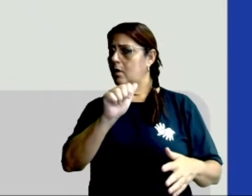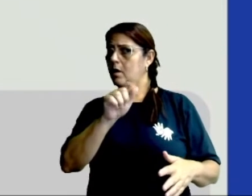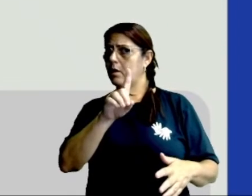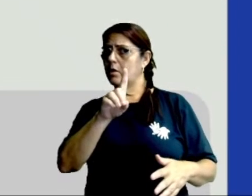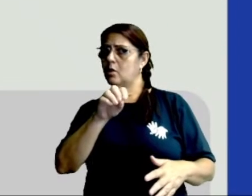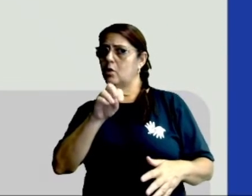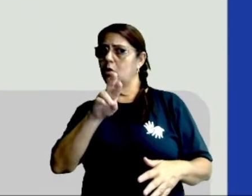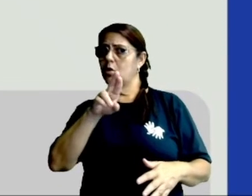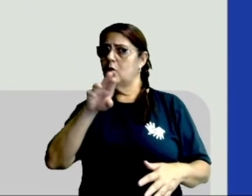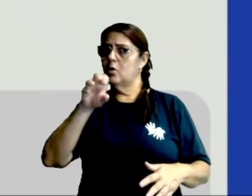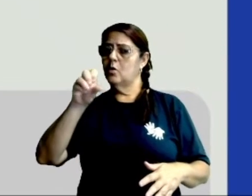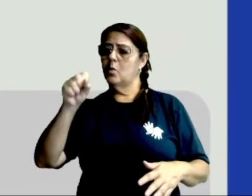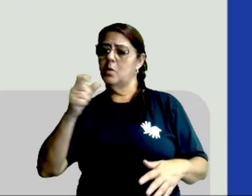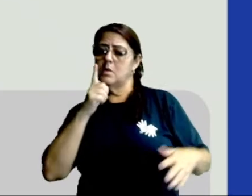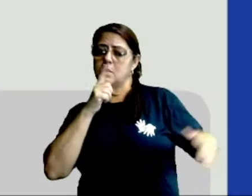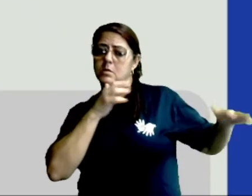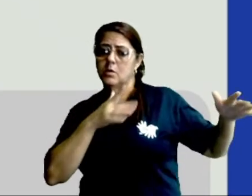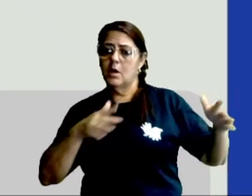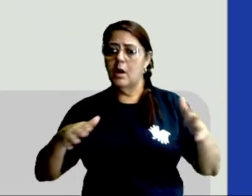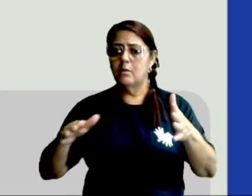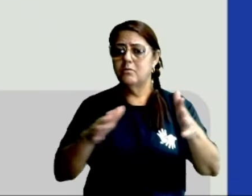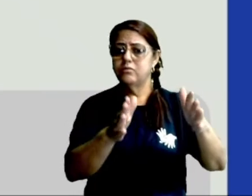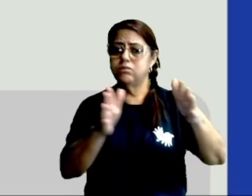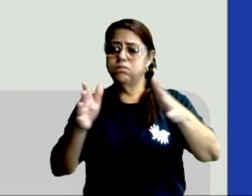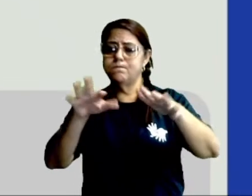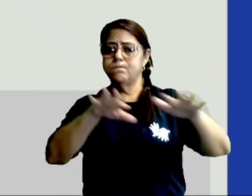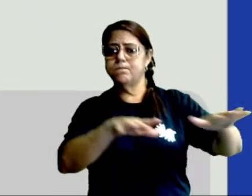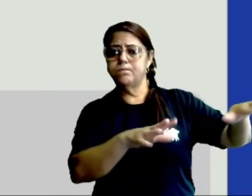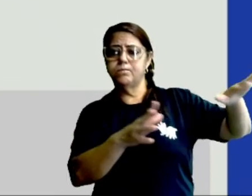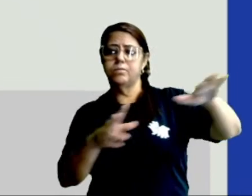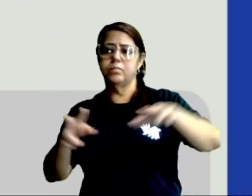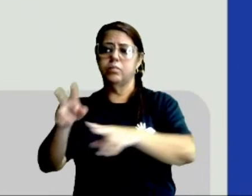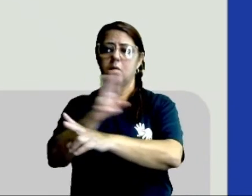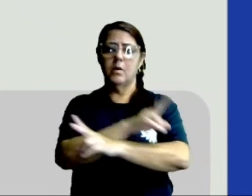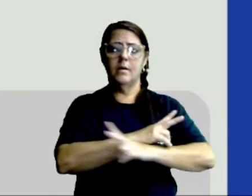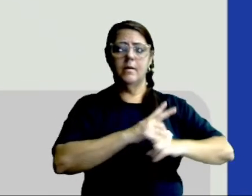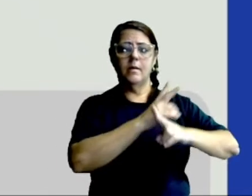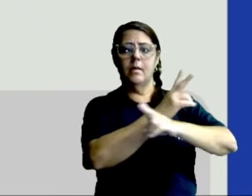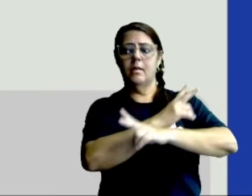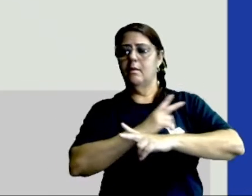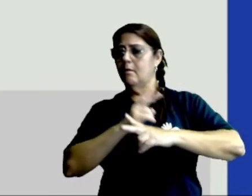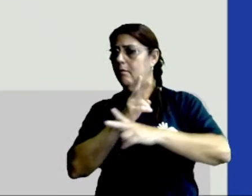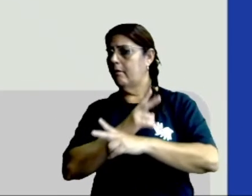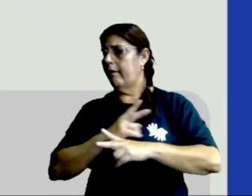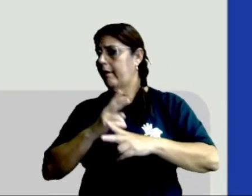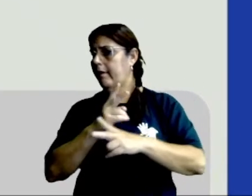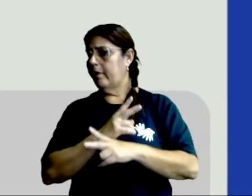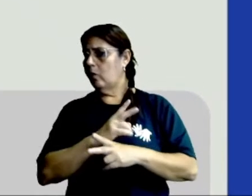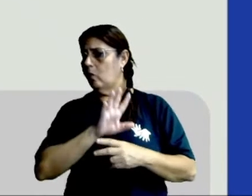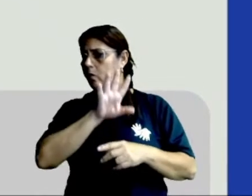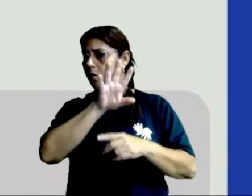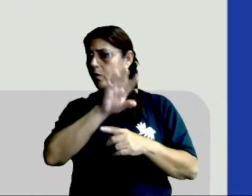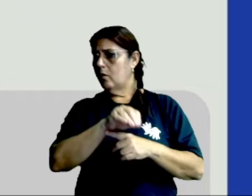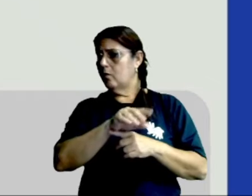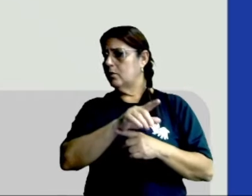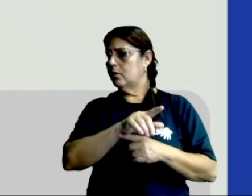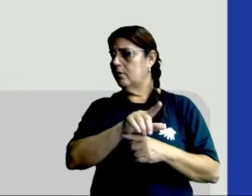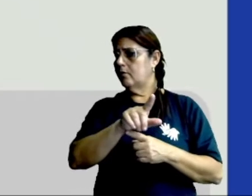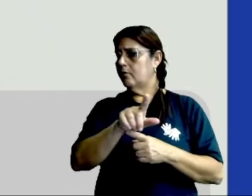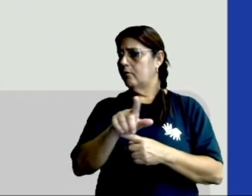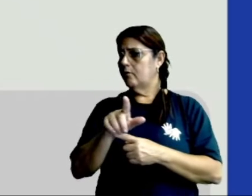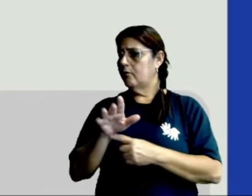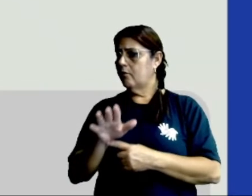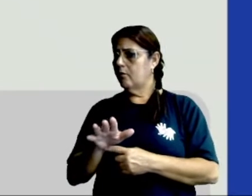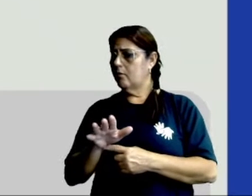transporta pela atmosfera. Os ventos alisos, né? Daqui você observa na figura onde tem o ponto 1,